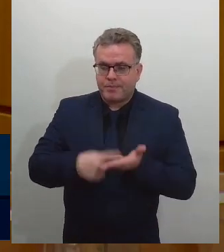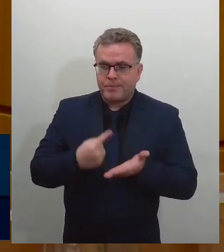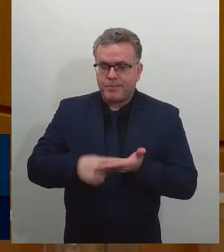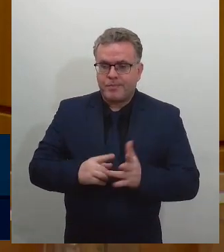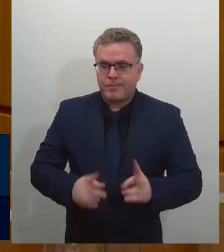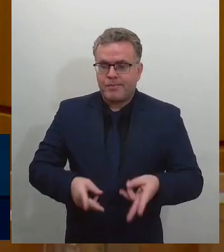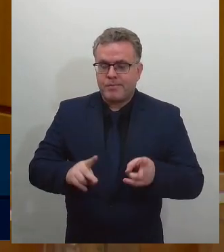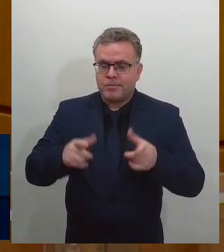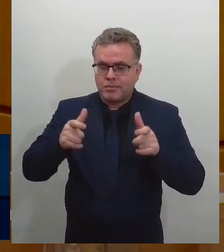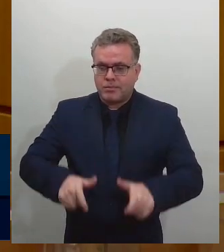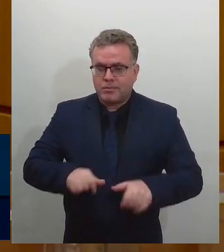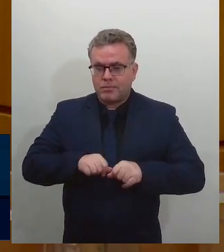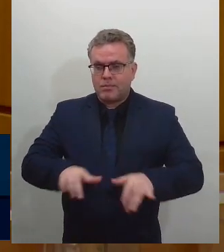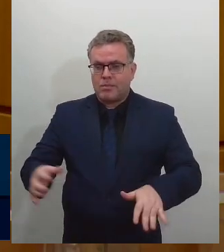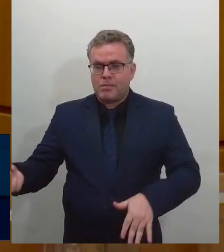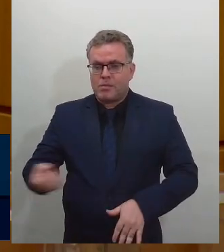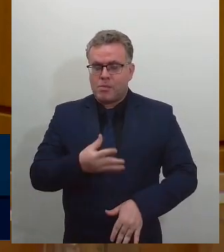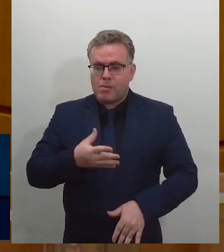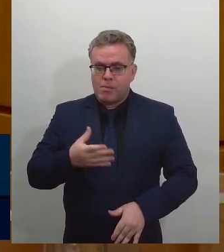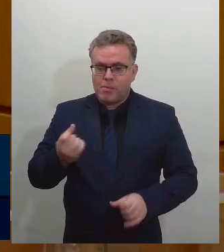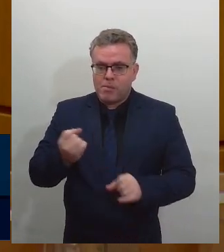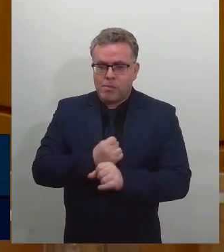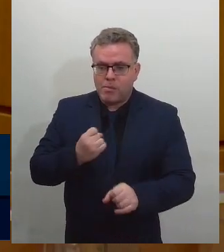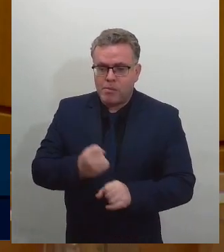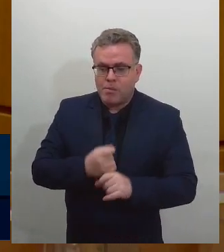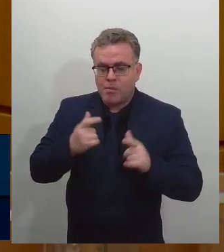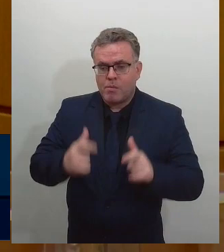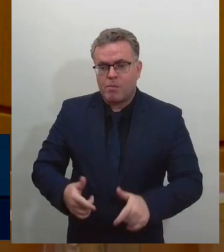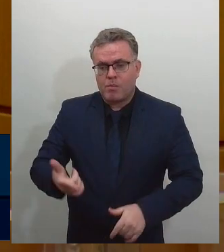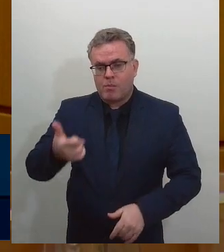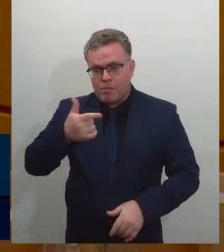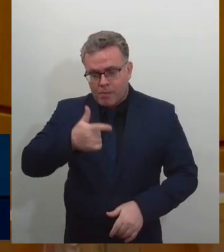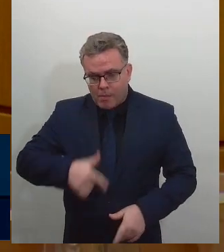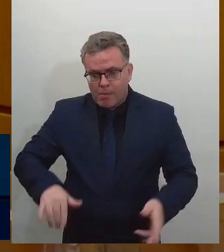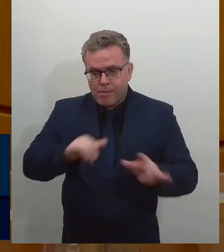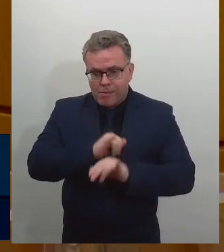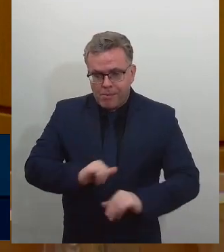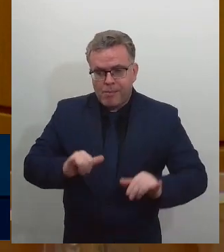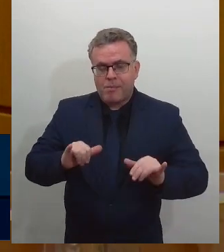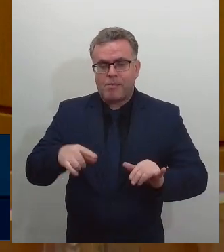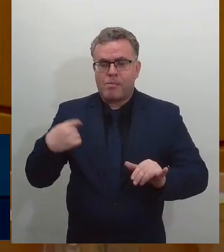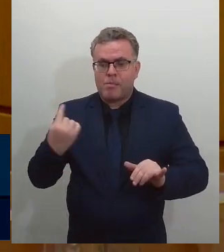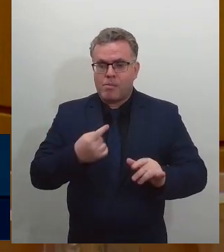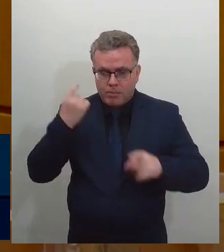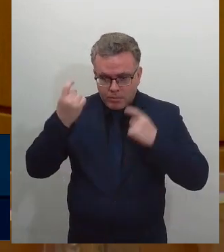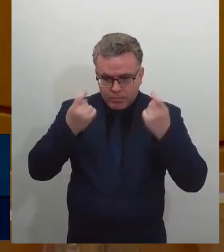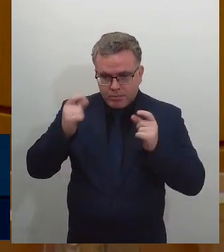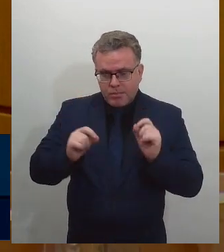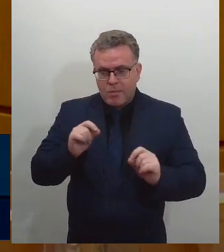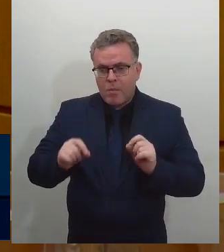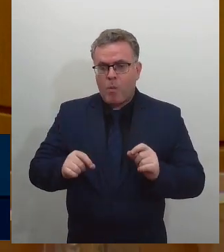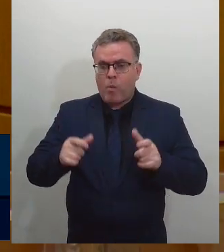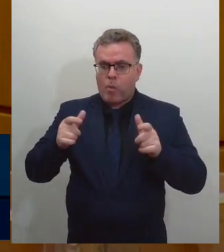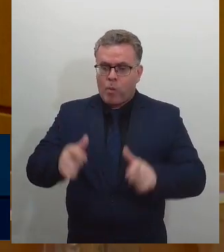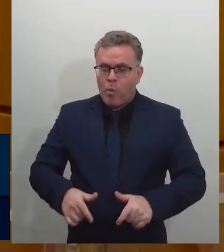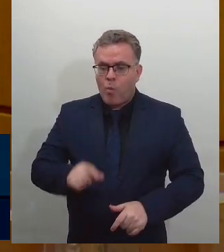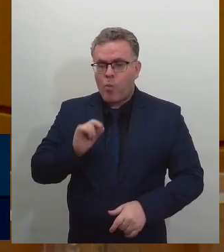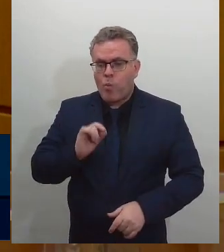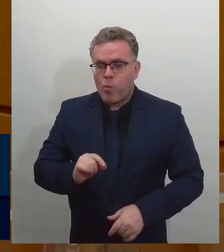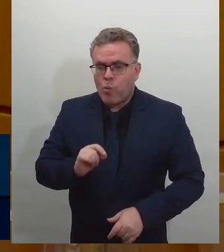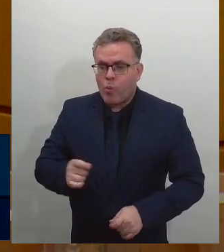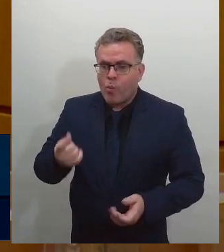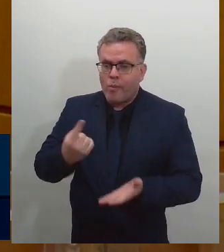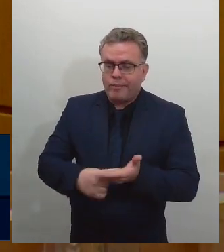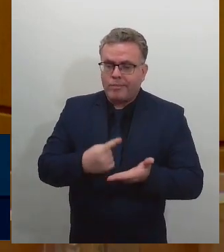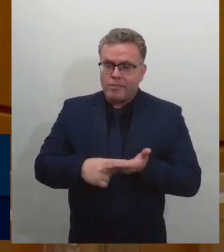sendo instalada. Mas repito mais uma vez, a nossa preocupação aqui, que é desde o início do mandato, mesmo antes do inverno, e já